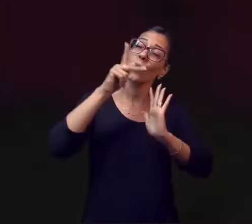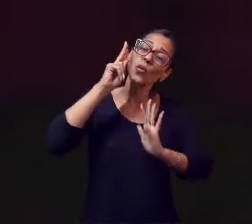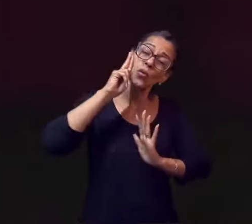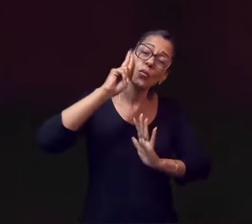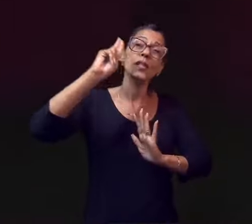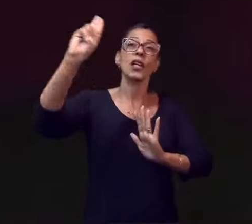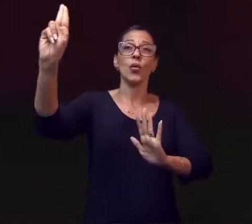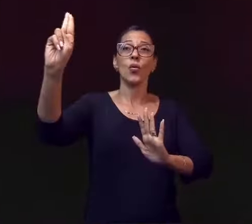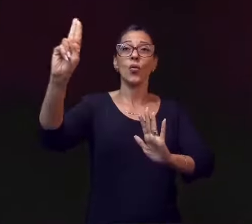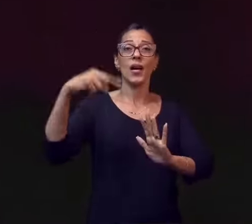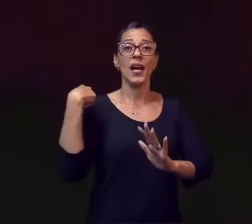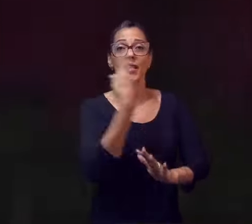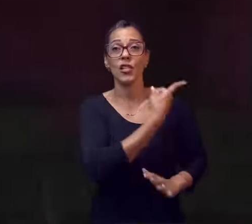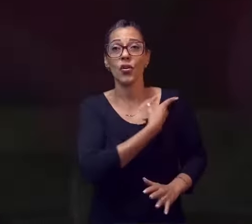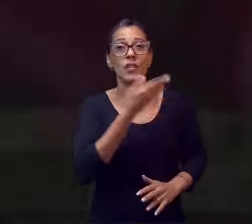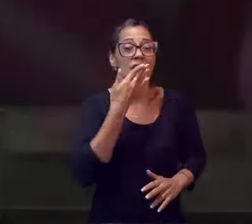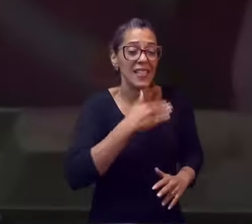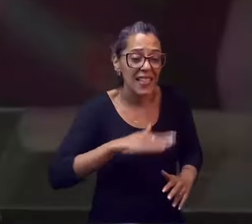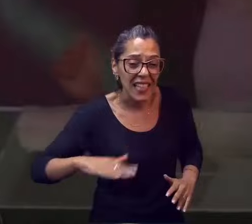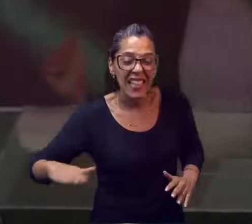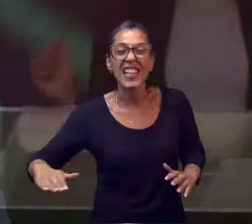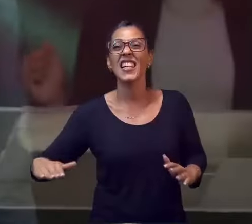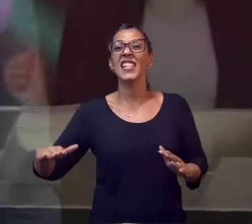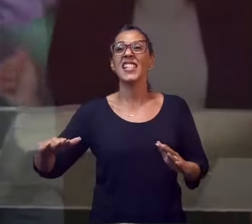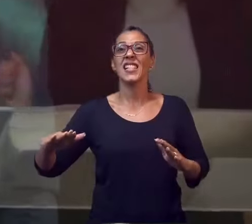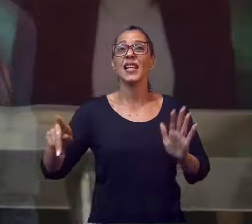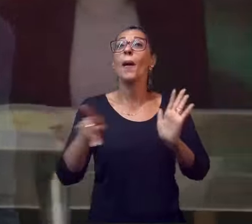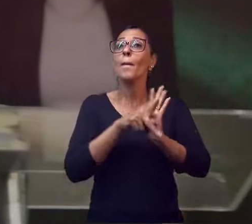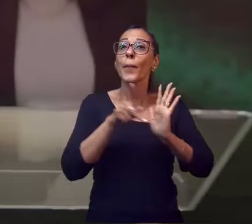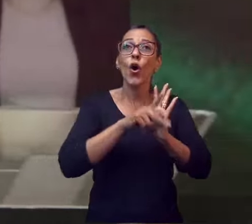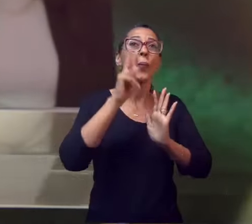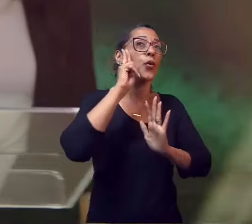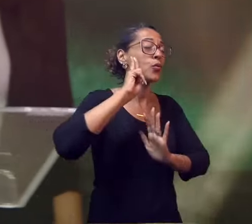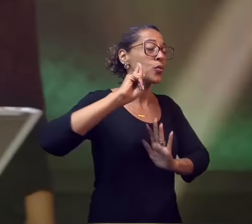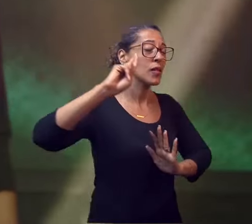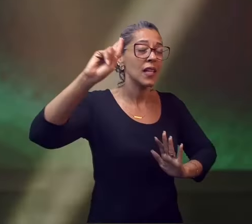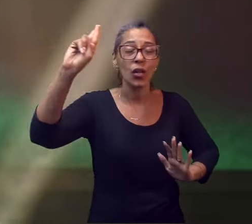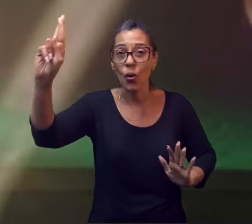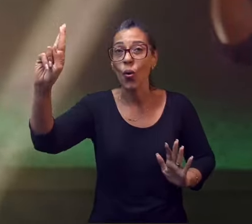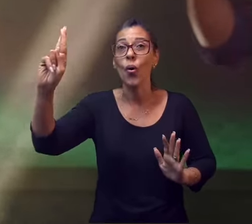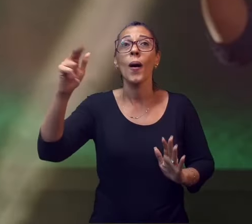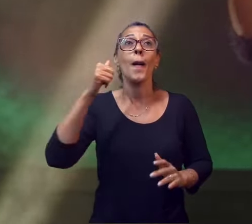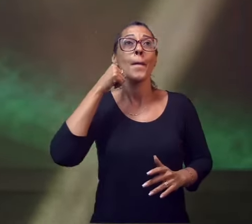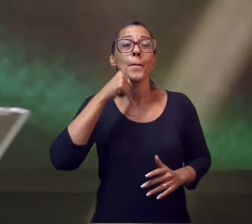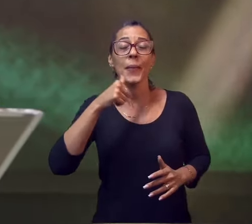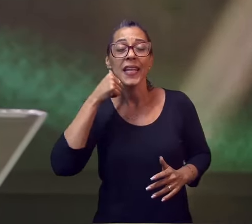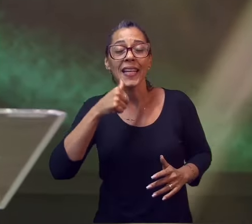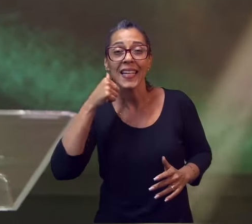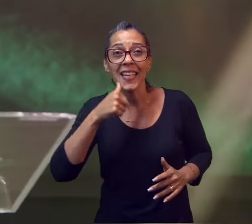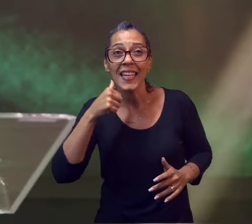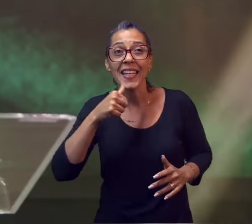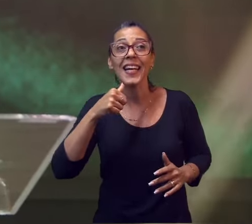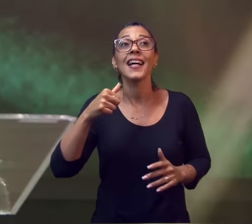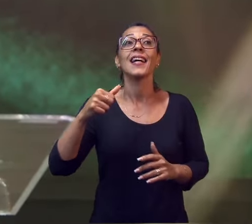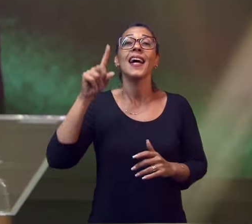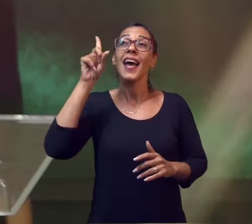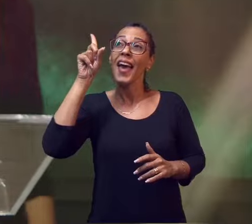são do Senhor Menino menino menina é menina e Deus